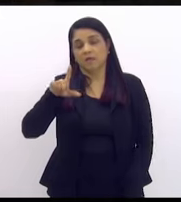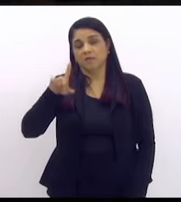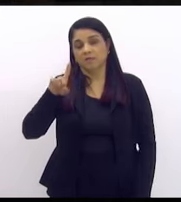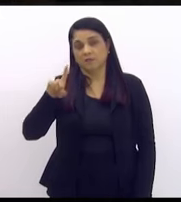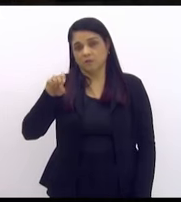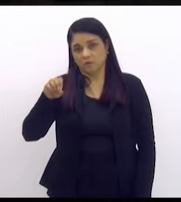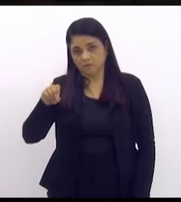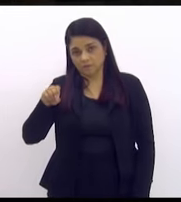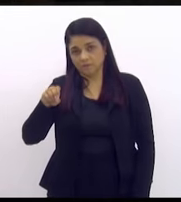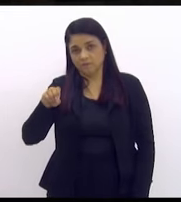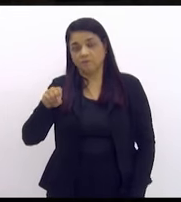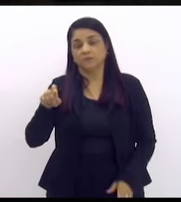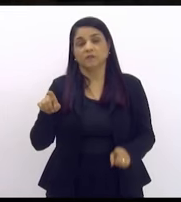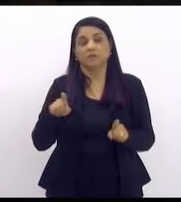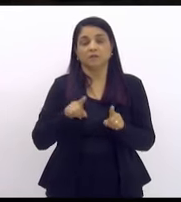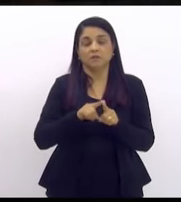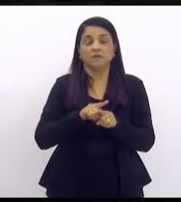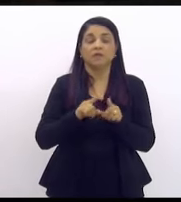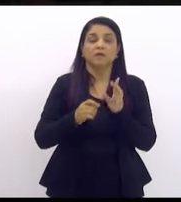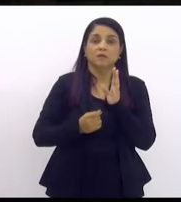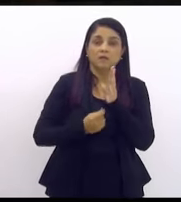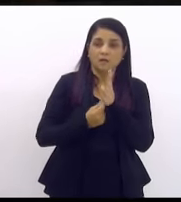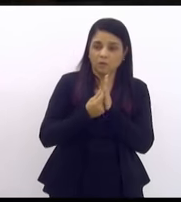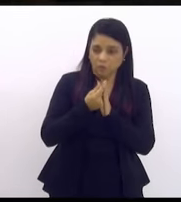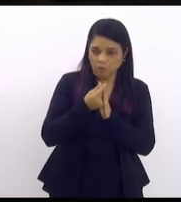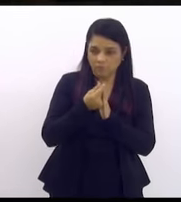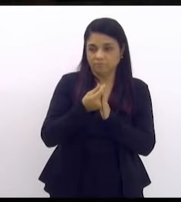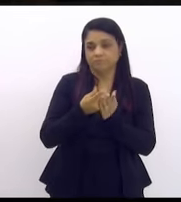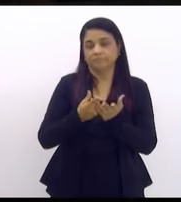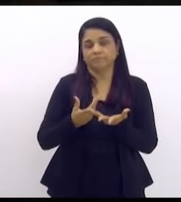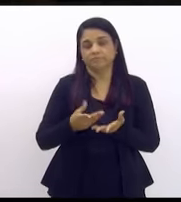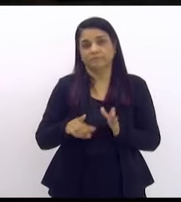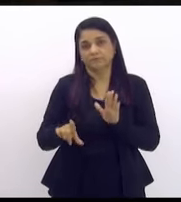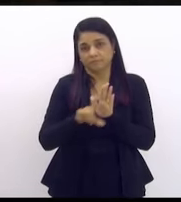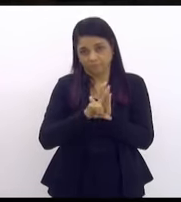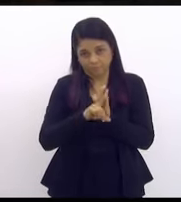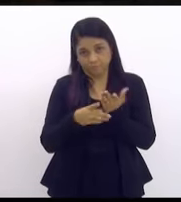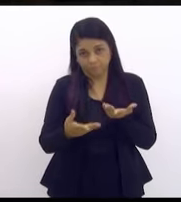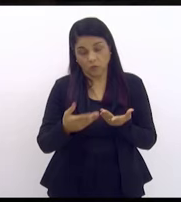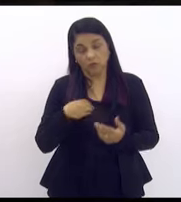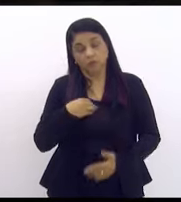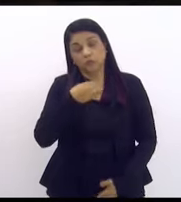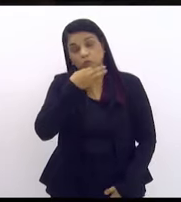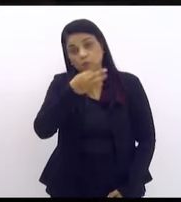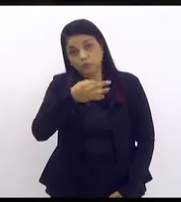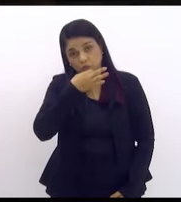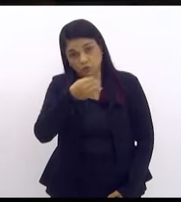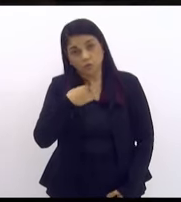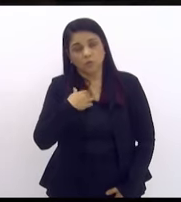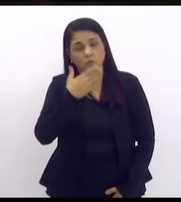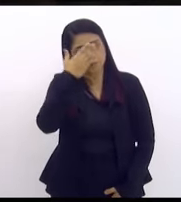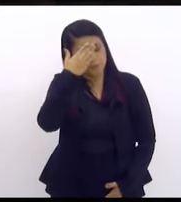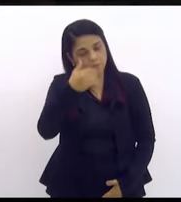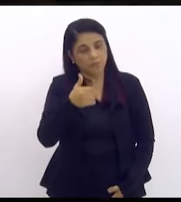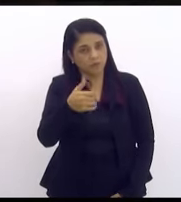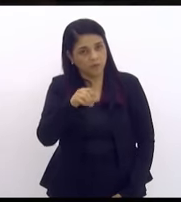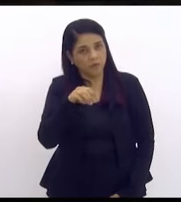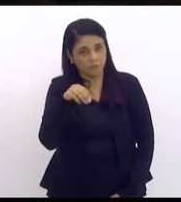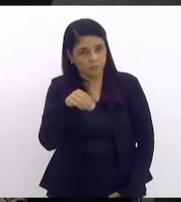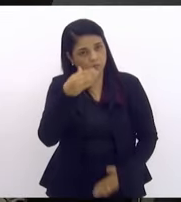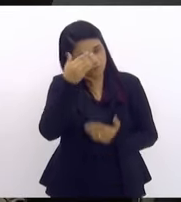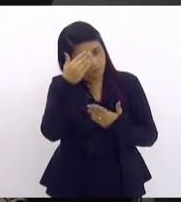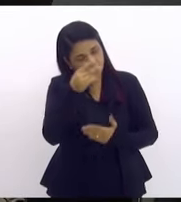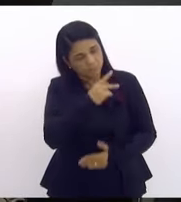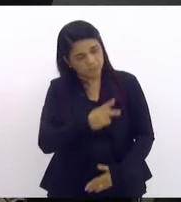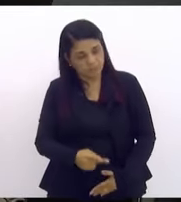pensando o para frente, como sugestão, senhora presidente. Então, muito obrigado pelos 10 minutos, senhora presidente.